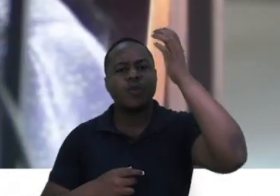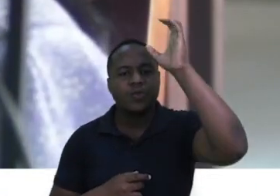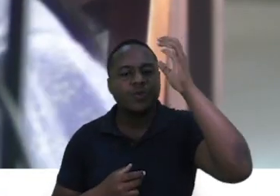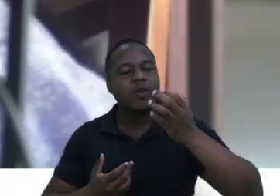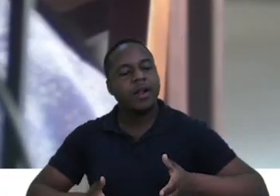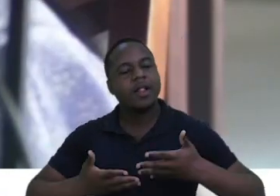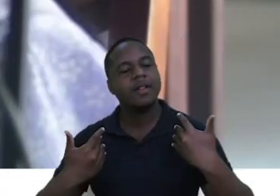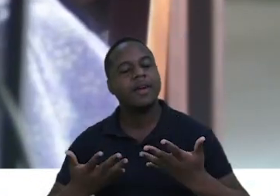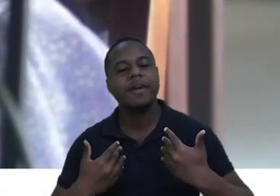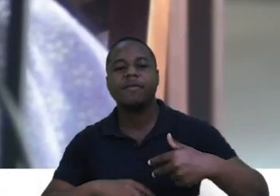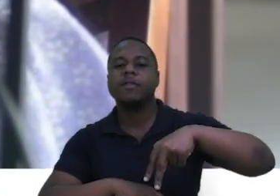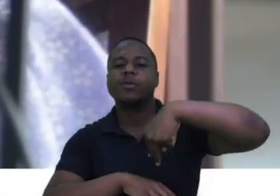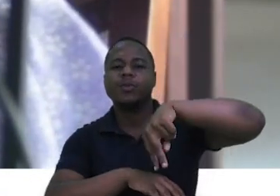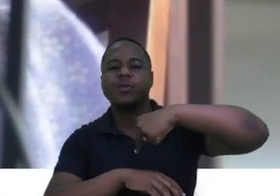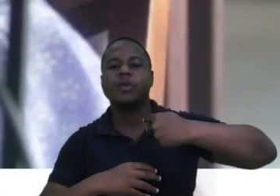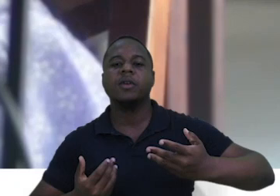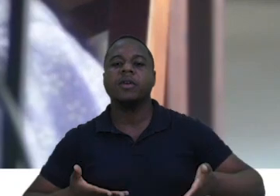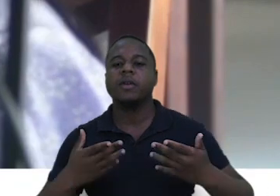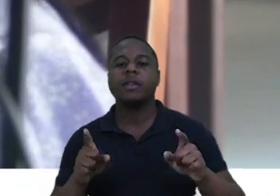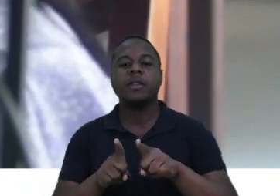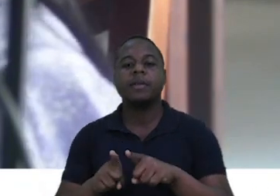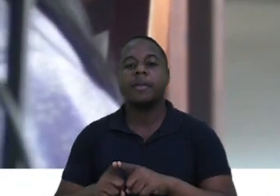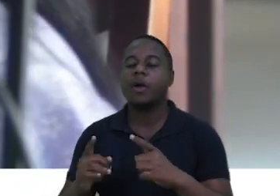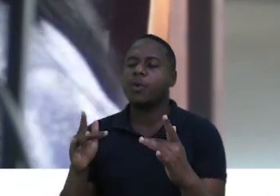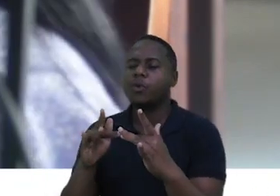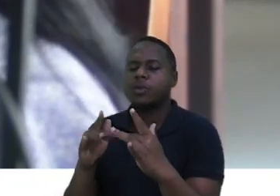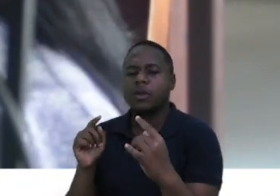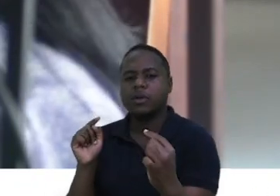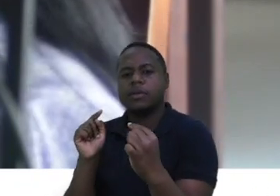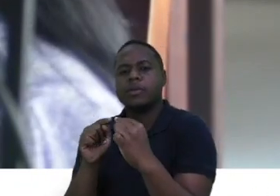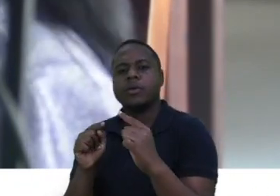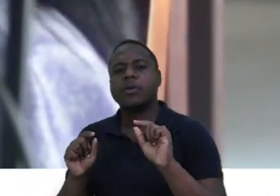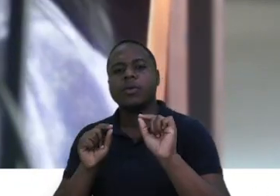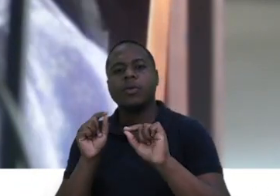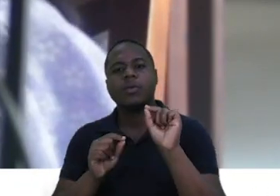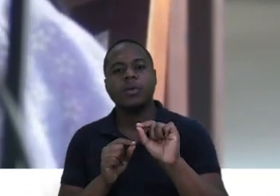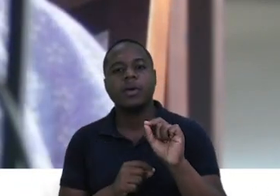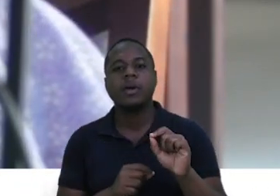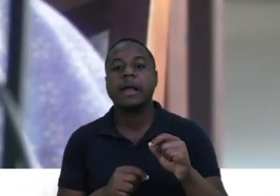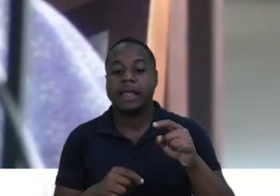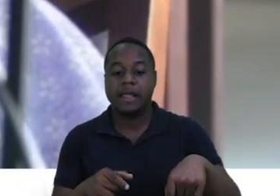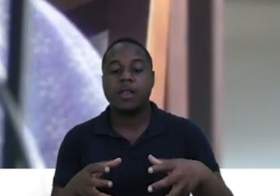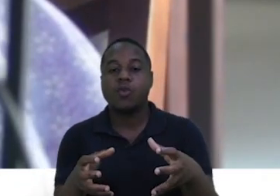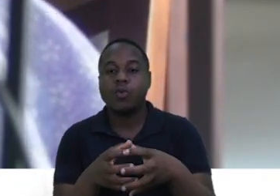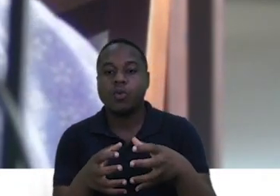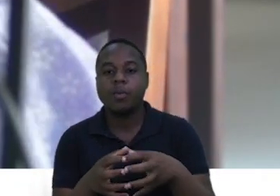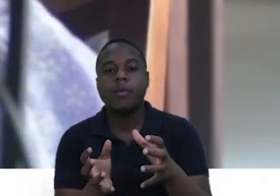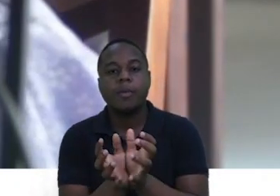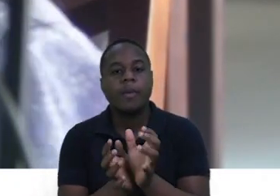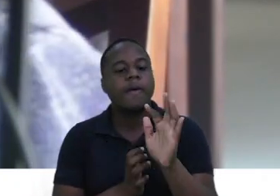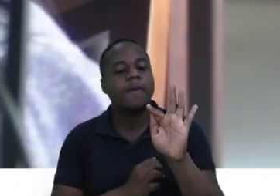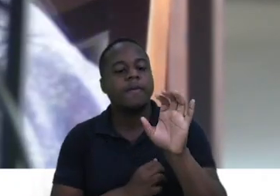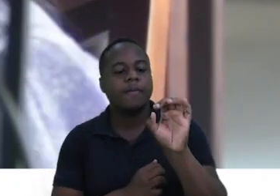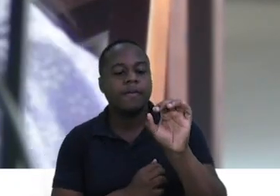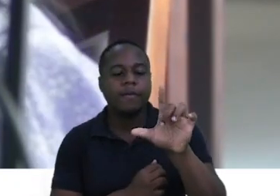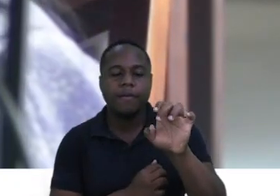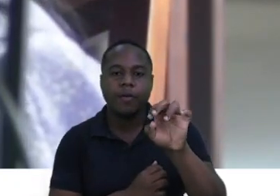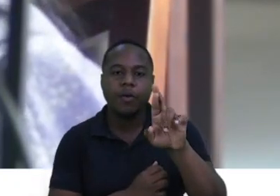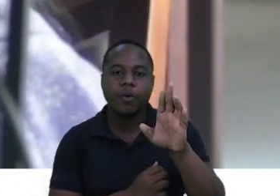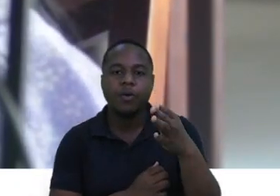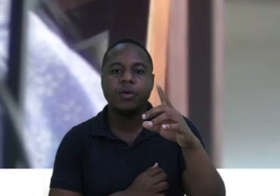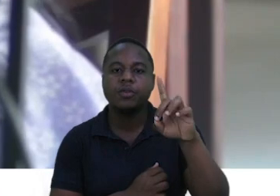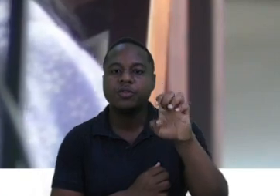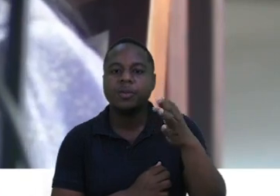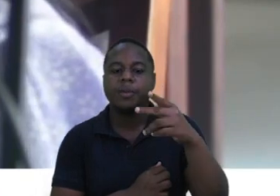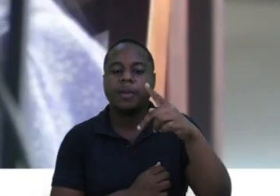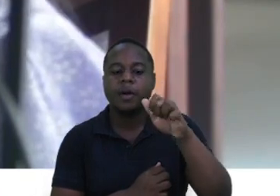dessa dança, dessa conexão, que é, de fato, também o que a Flor de Palma acredita. Com certeza, né? Levar a cultura adiante